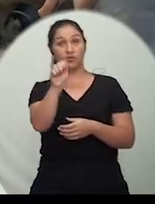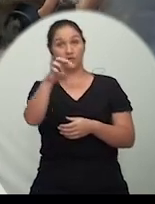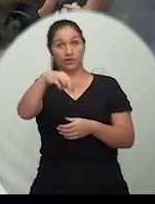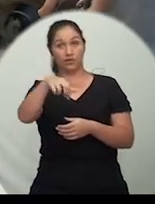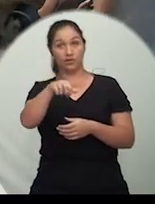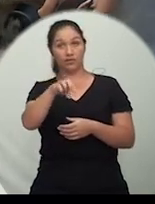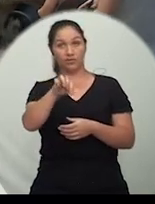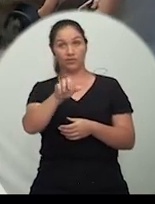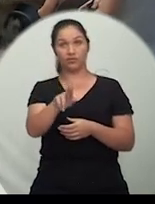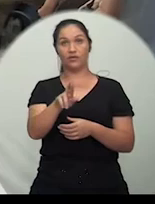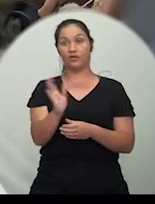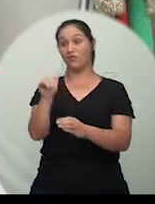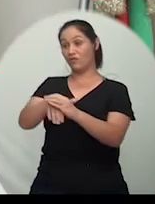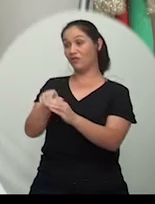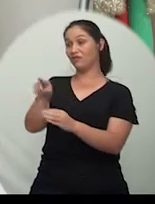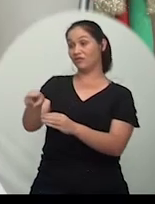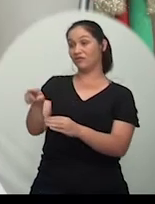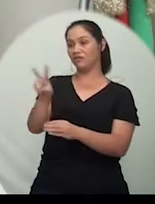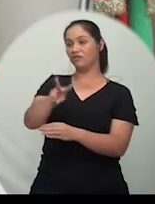Chapa 1, Miri D'Agostinho.